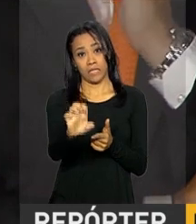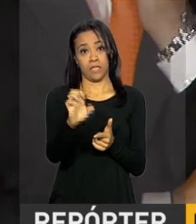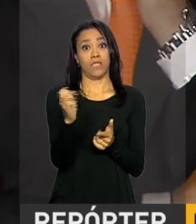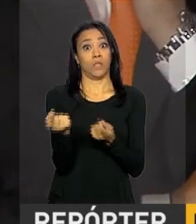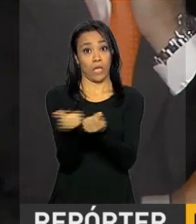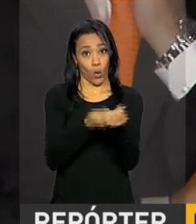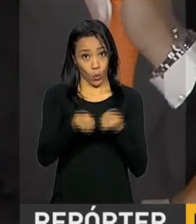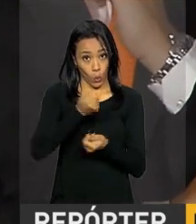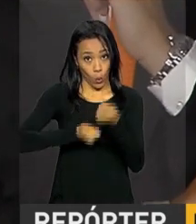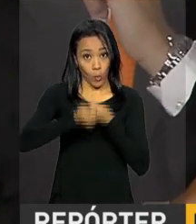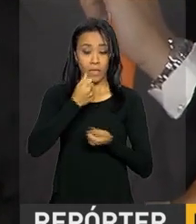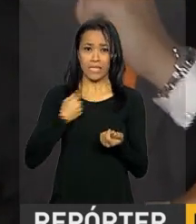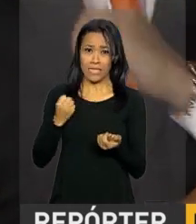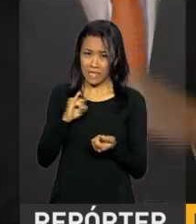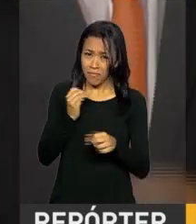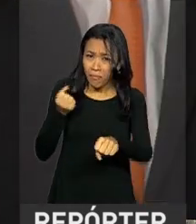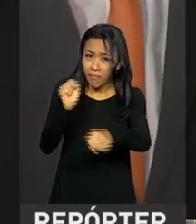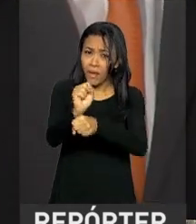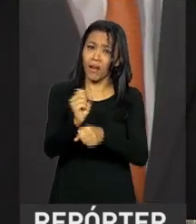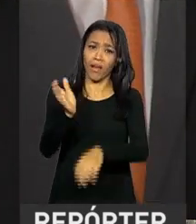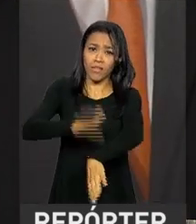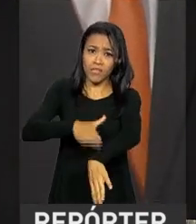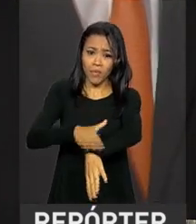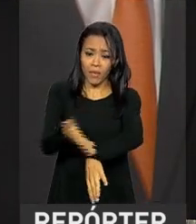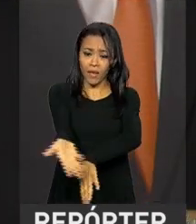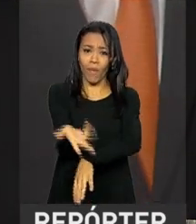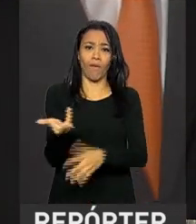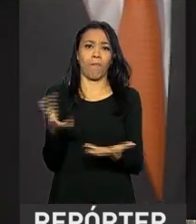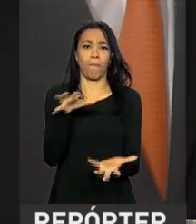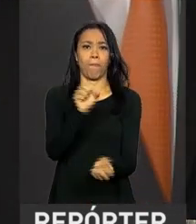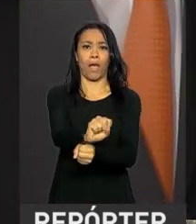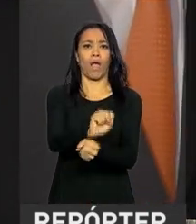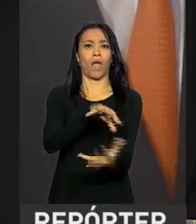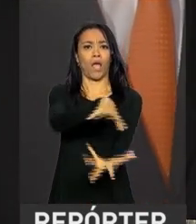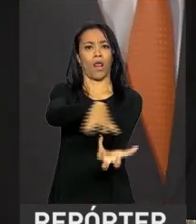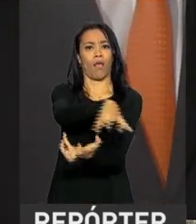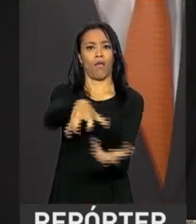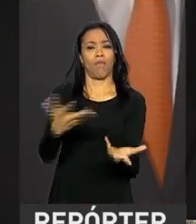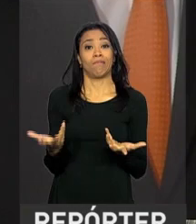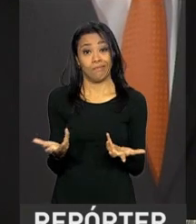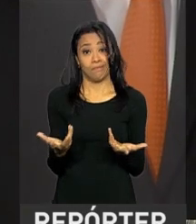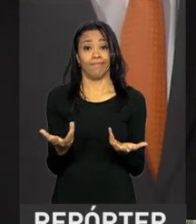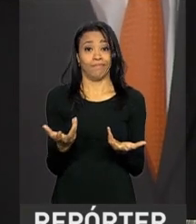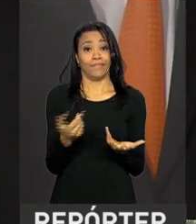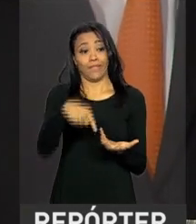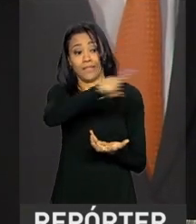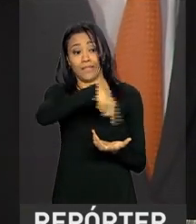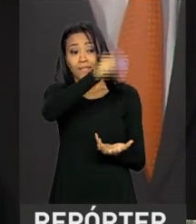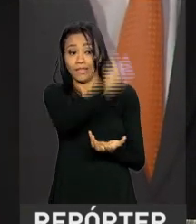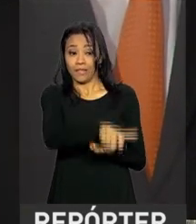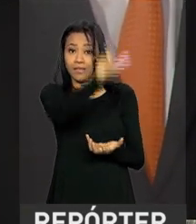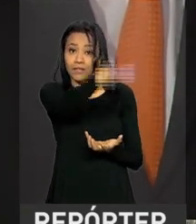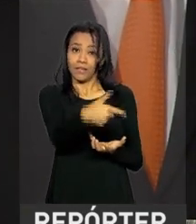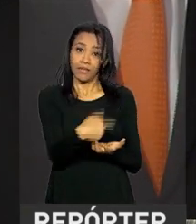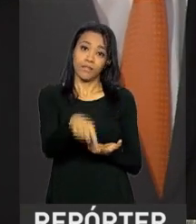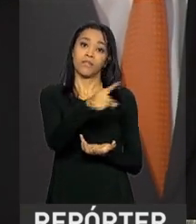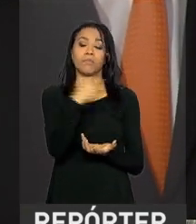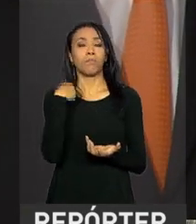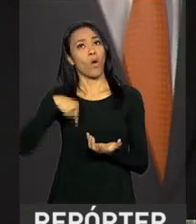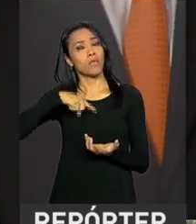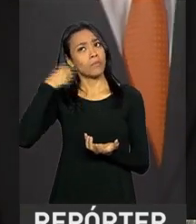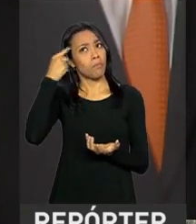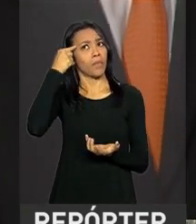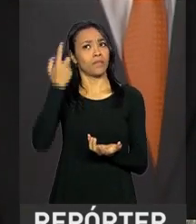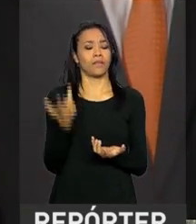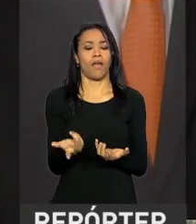uma paralisação das atividades neste momento, os trabalhadores, normalmente com paralisação, em que pese a gente pense